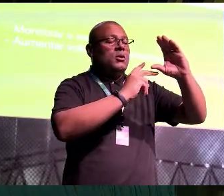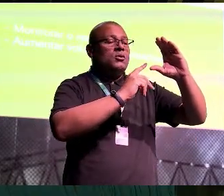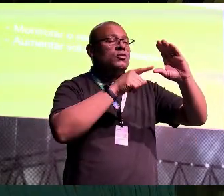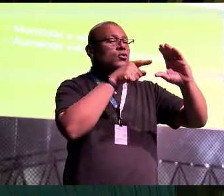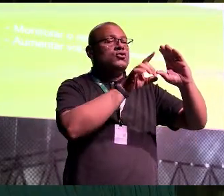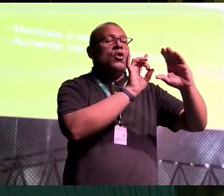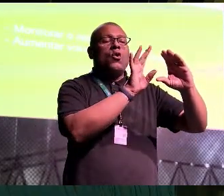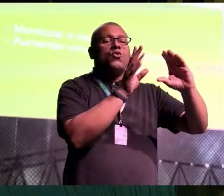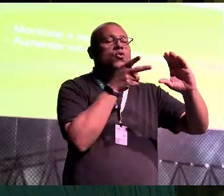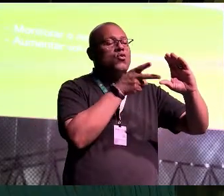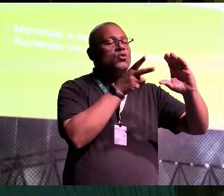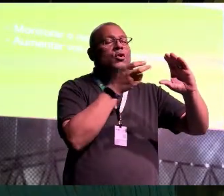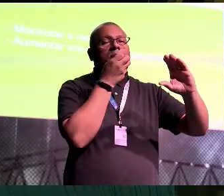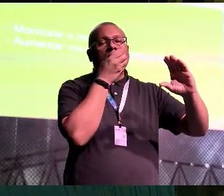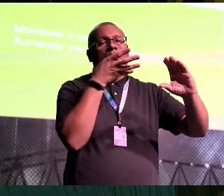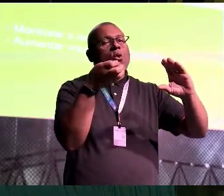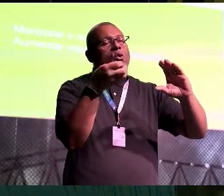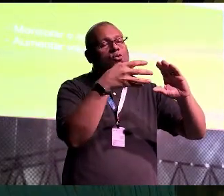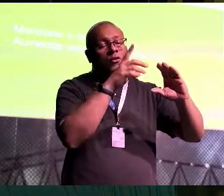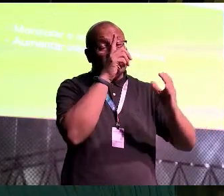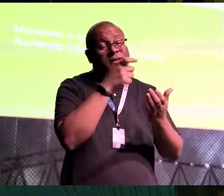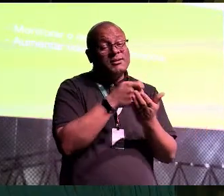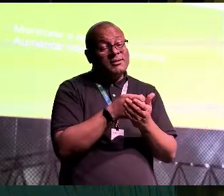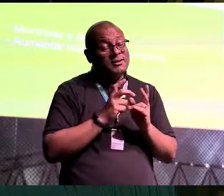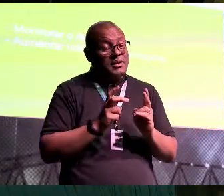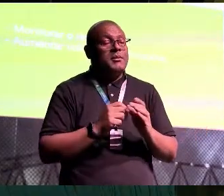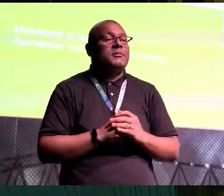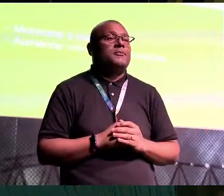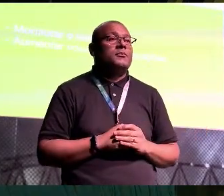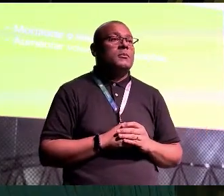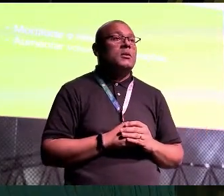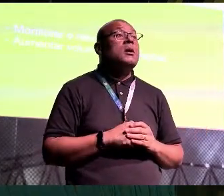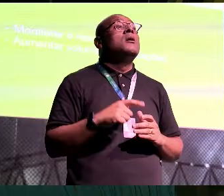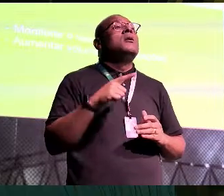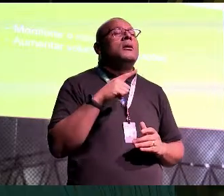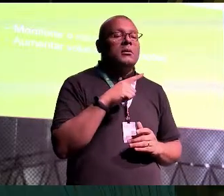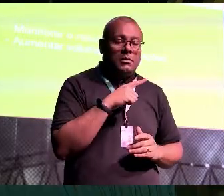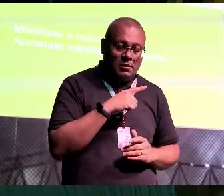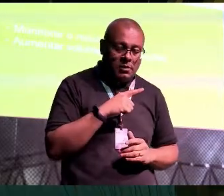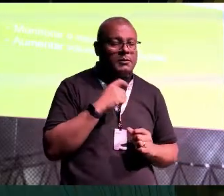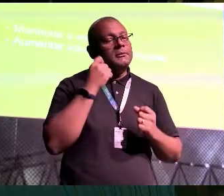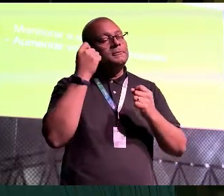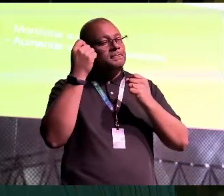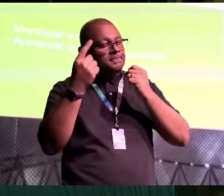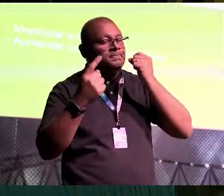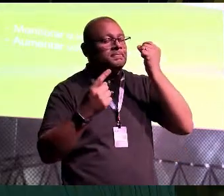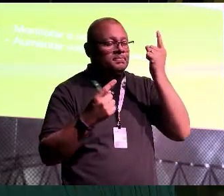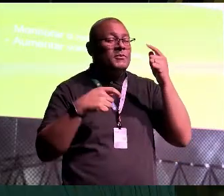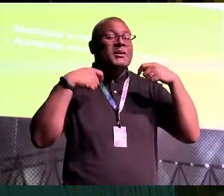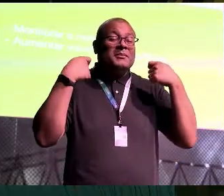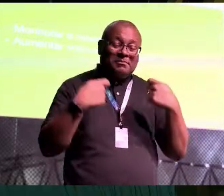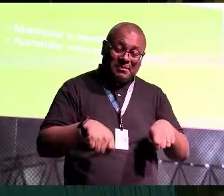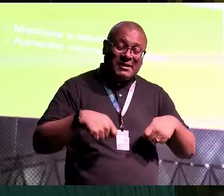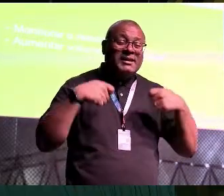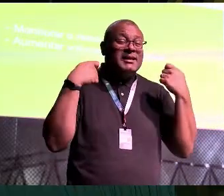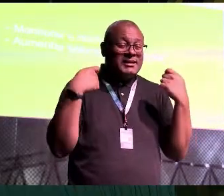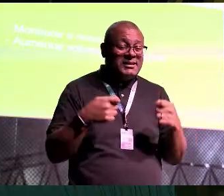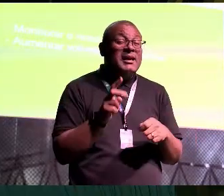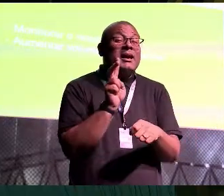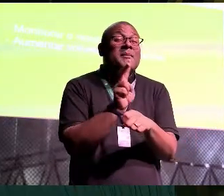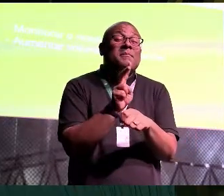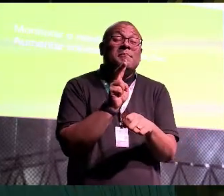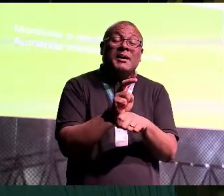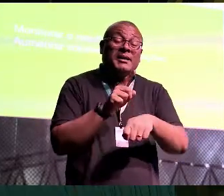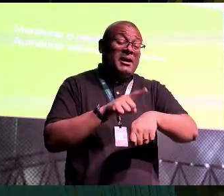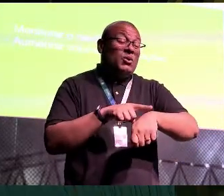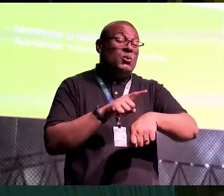milhares de pontos de decisão ali sempre, né? Mas acaba acontecendo que alguns cenários a gente precisa realmente manter por mais